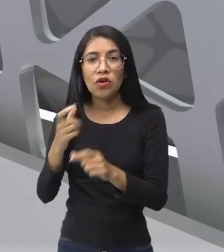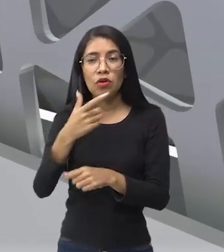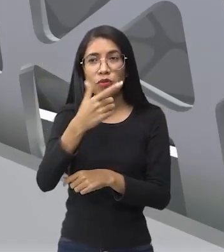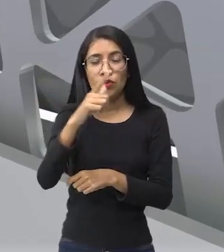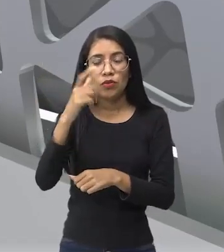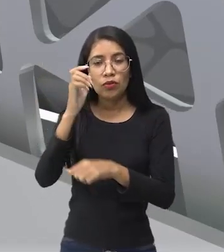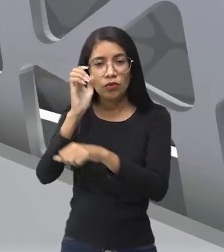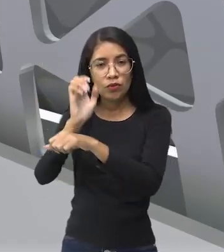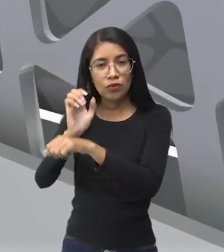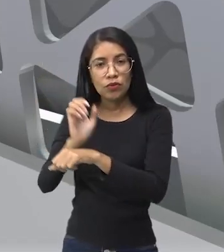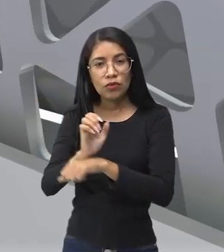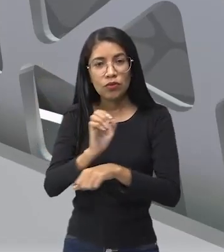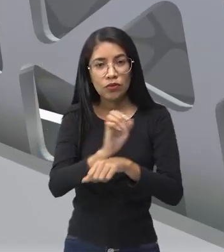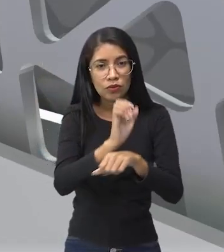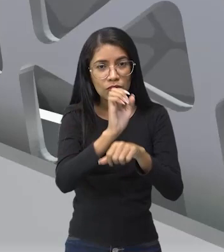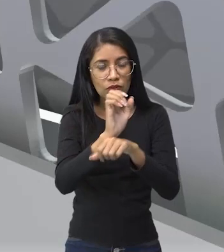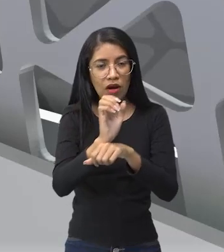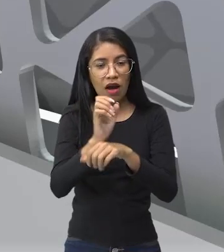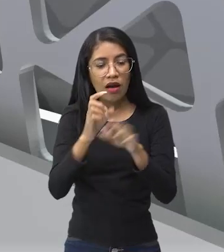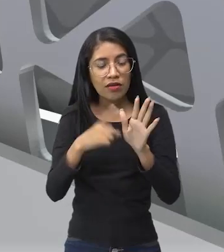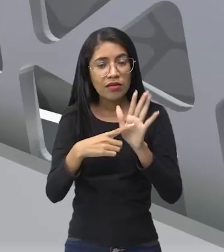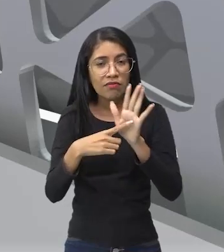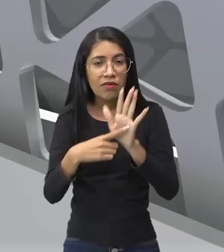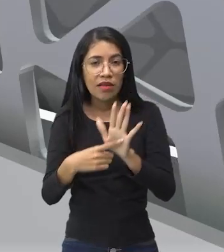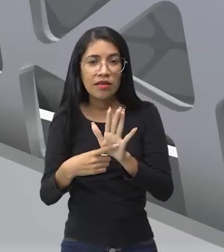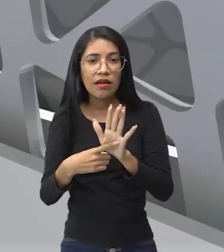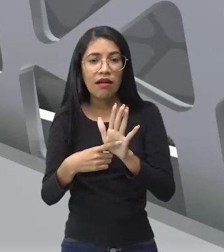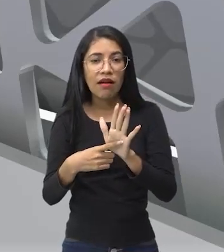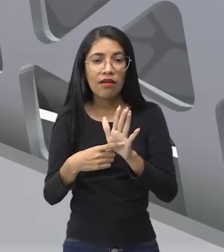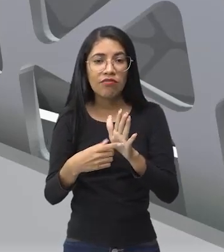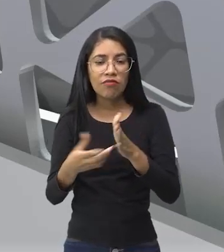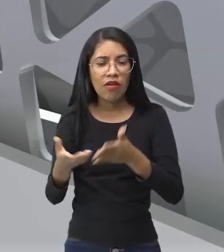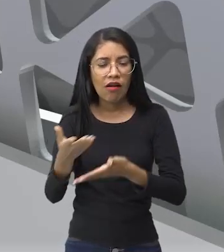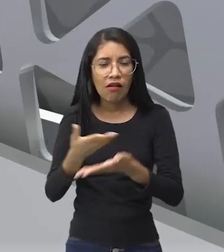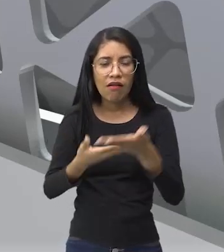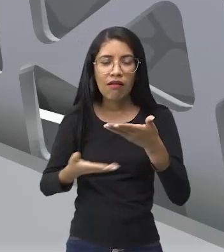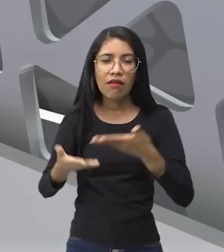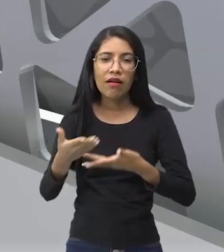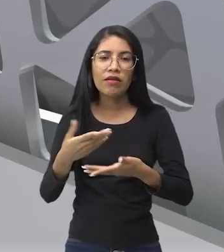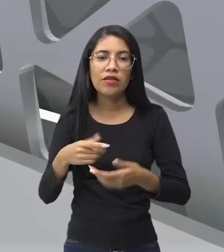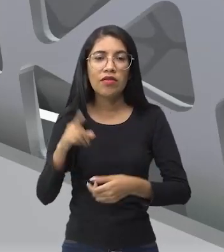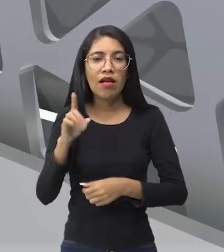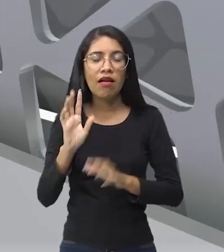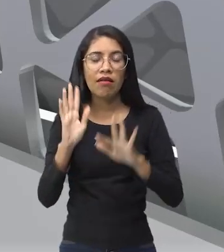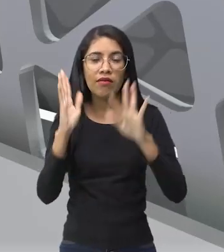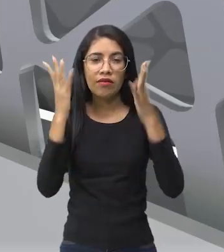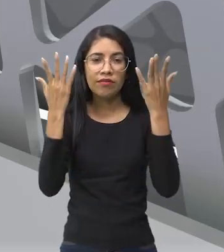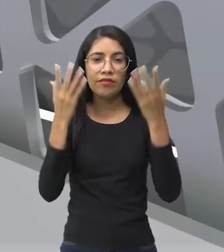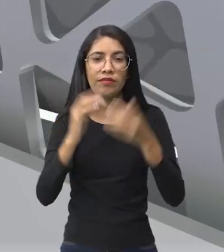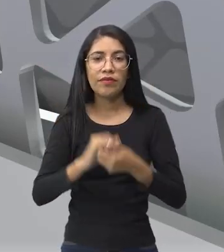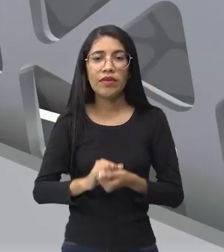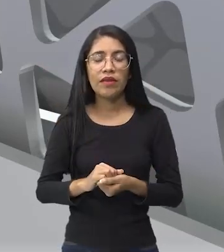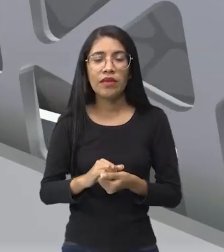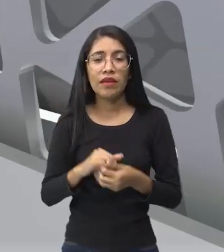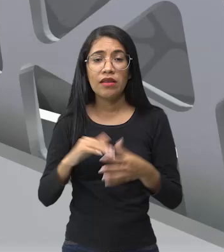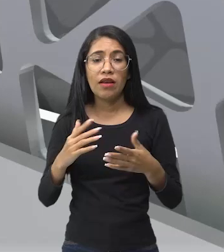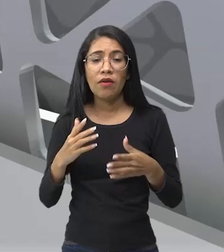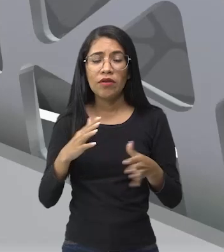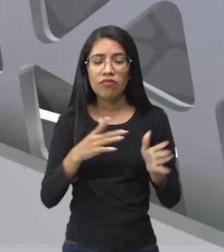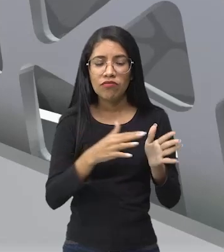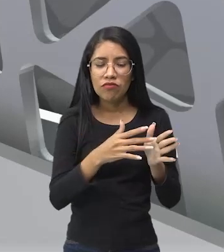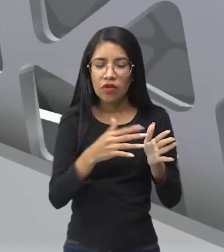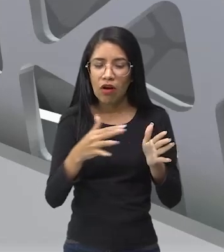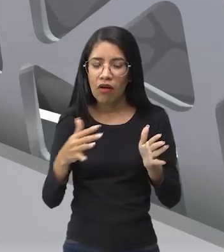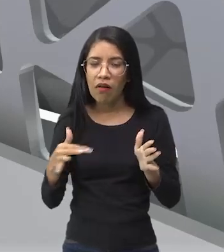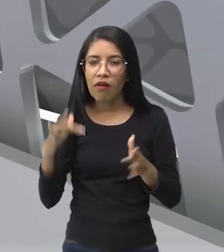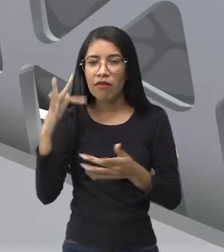outros estados que já estão se apresentando, fazendo parte daquela manifestação. Então, dentro de toda essa